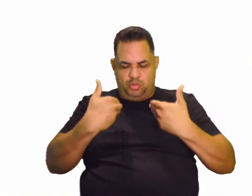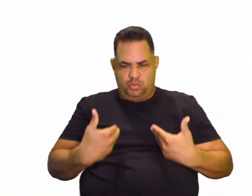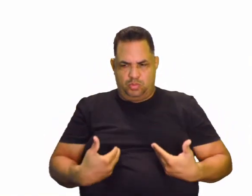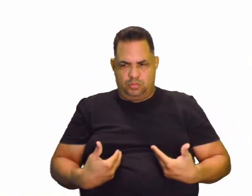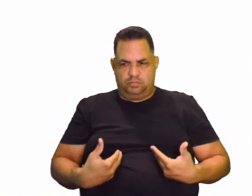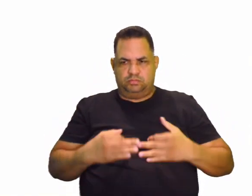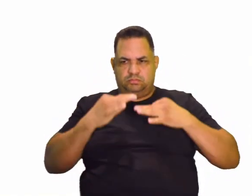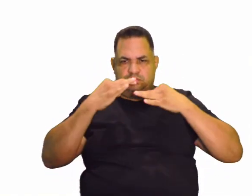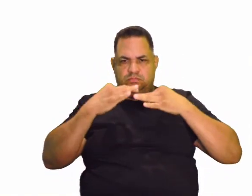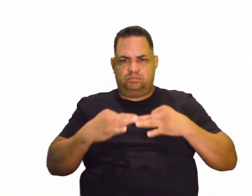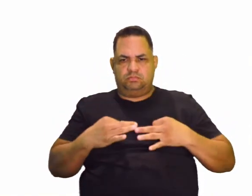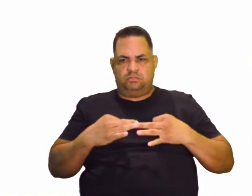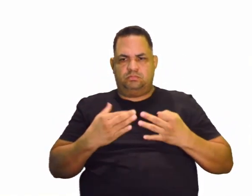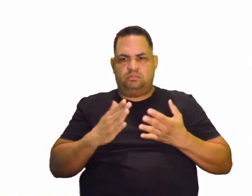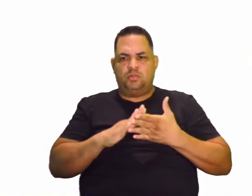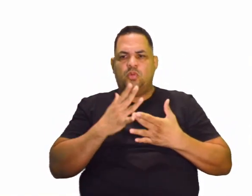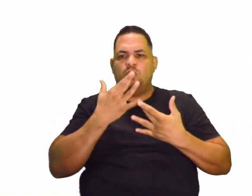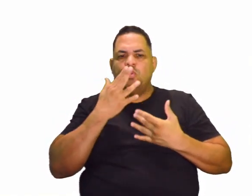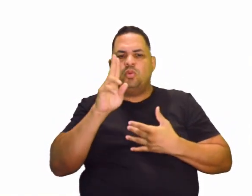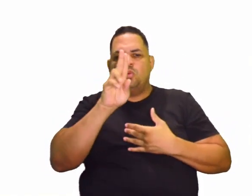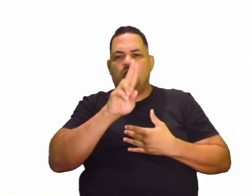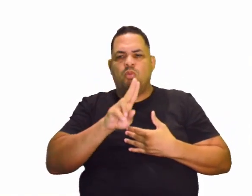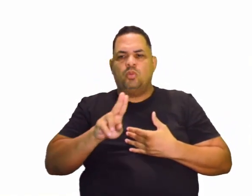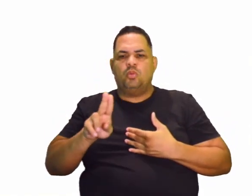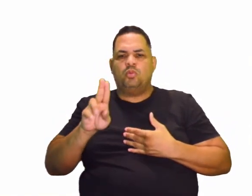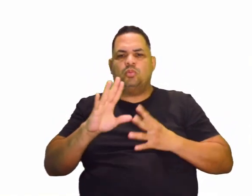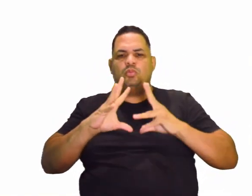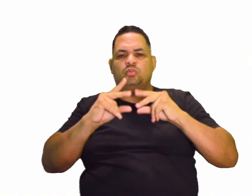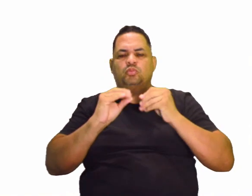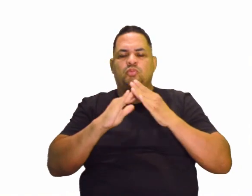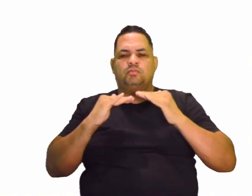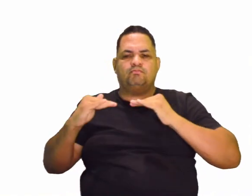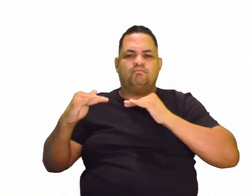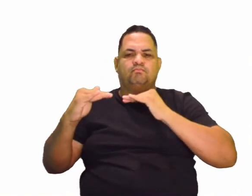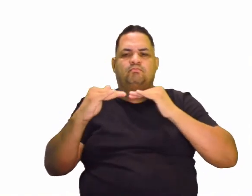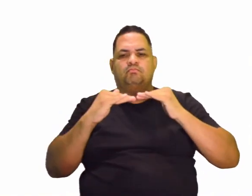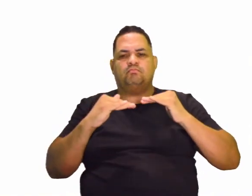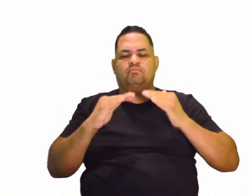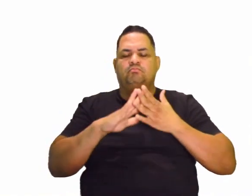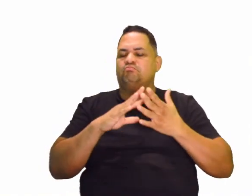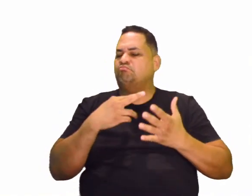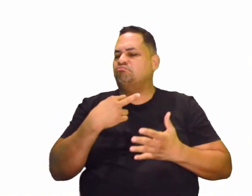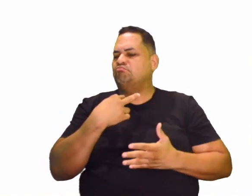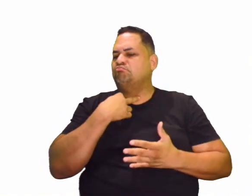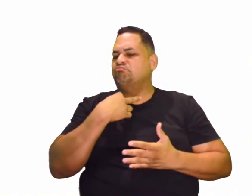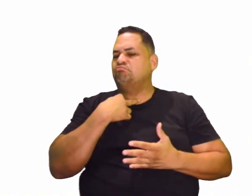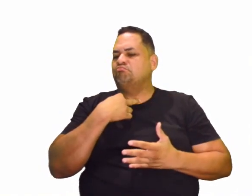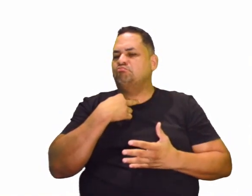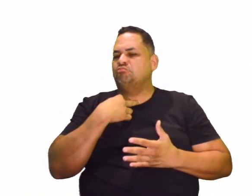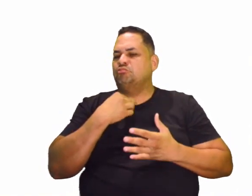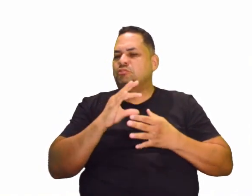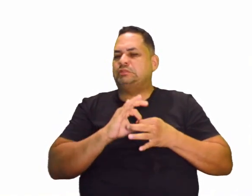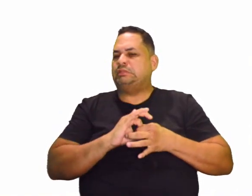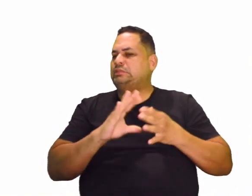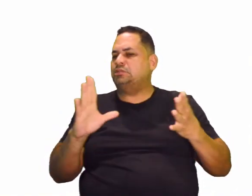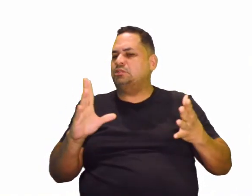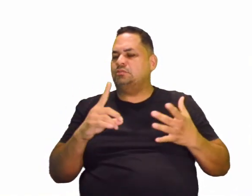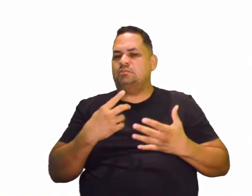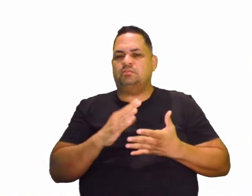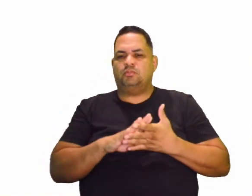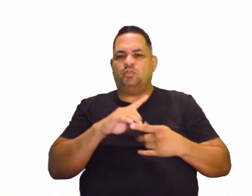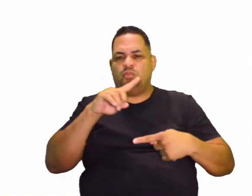as proporções, as cores usadas, tudo era padronizado. Os artistas não tinham liberdade, porque o objetivo